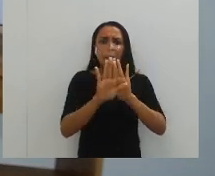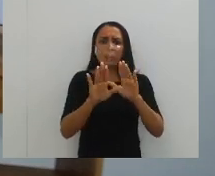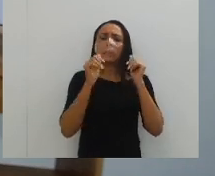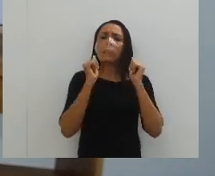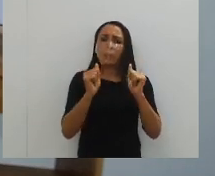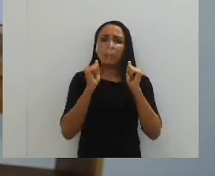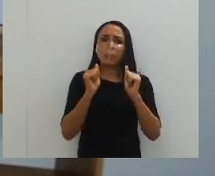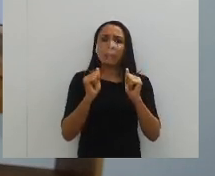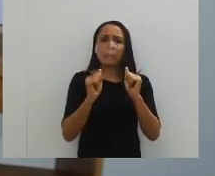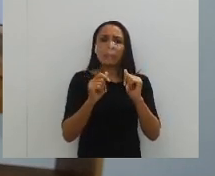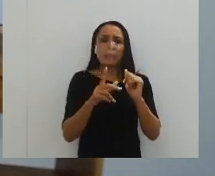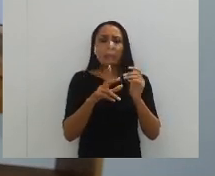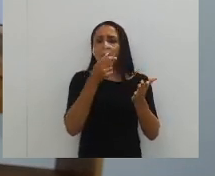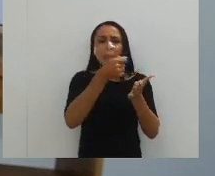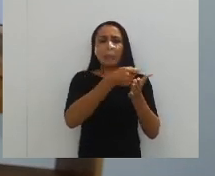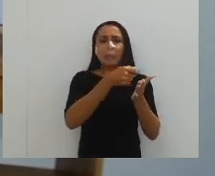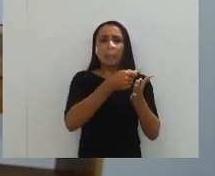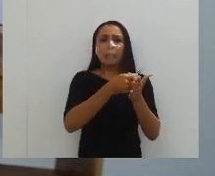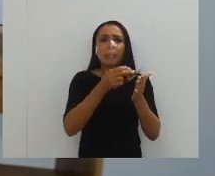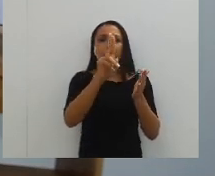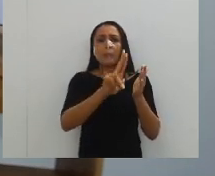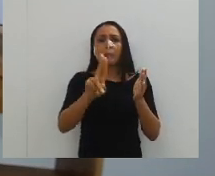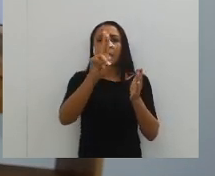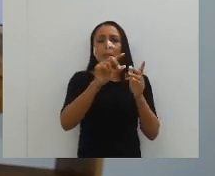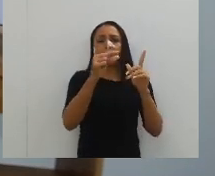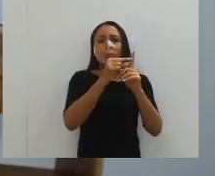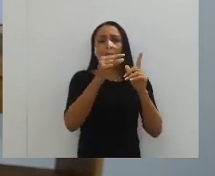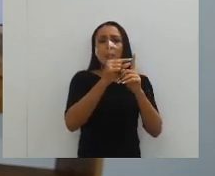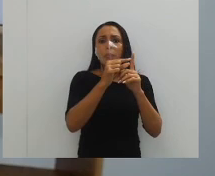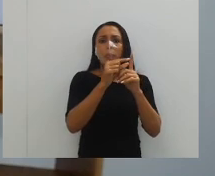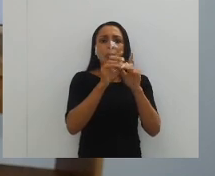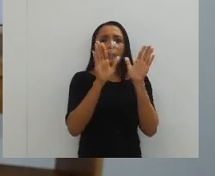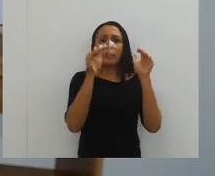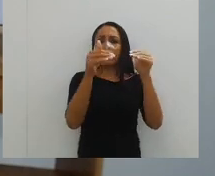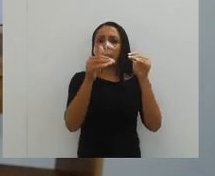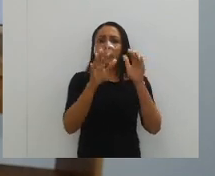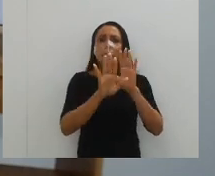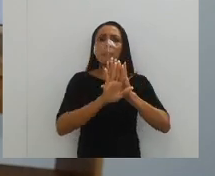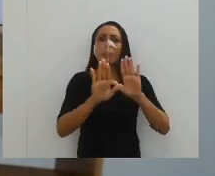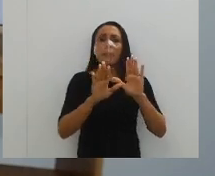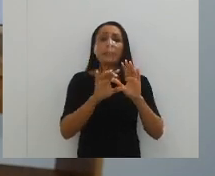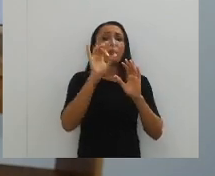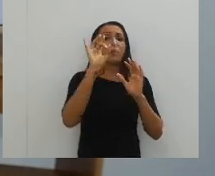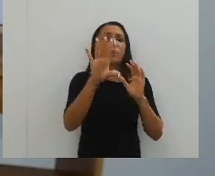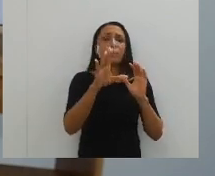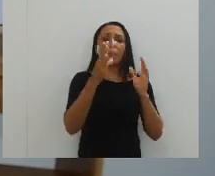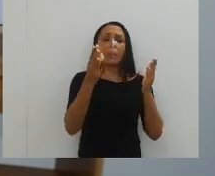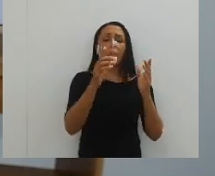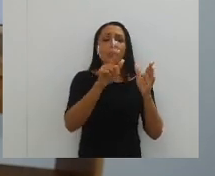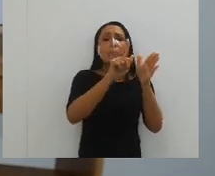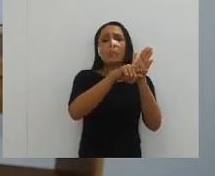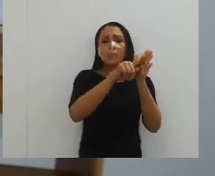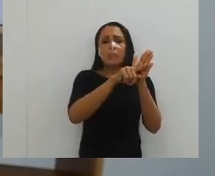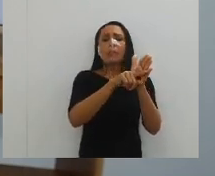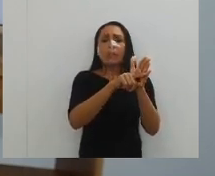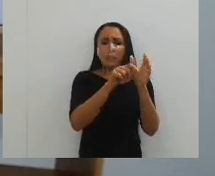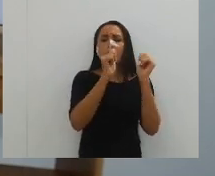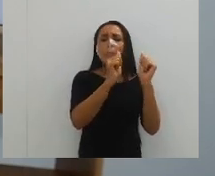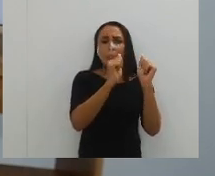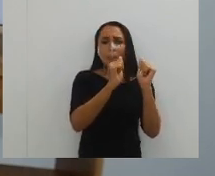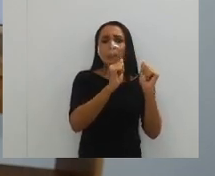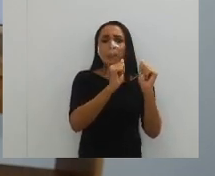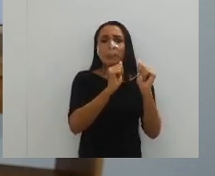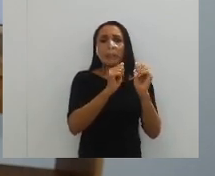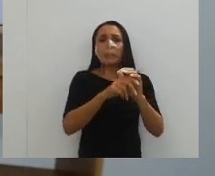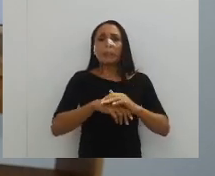você vai colocar um nome científico, você usar a palavra que corresponde à espécie. Você pode botar só o gênero. Então vocês dizem por